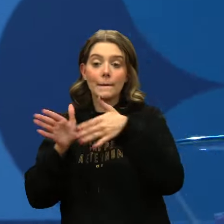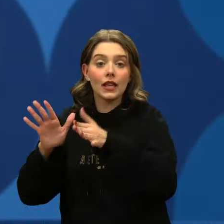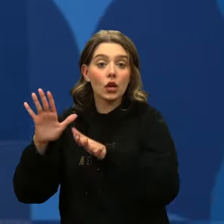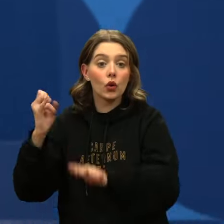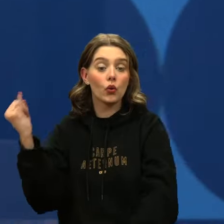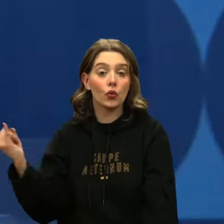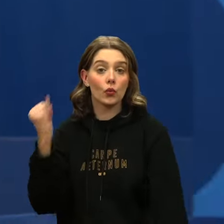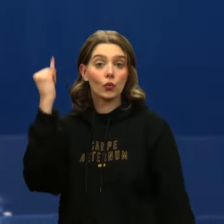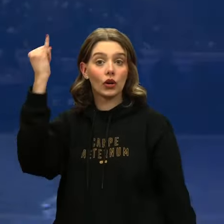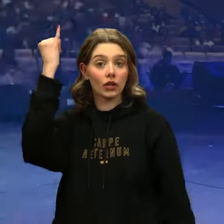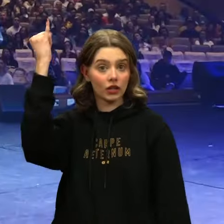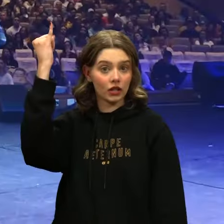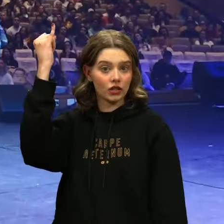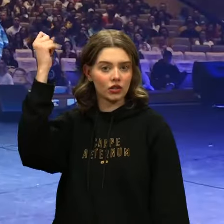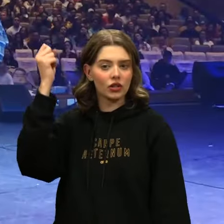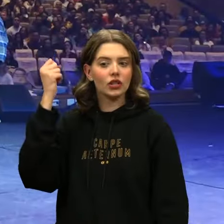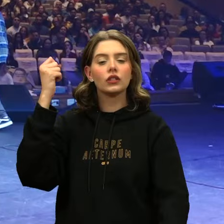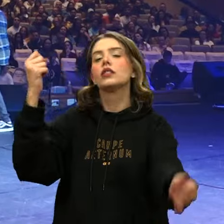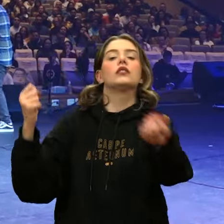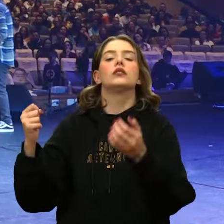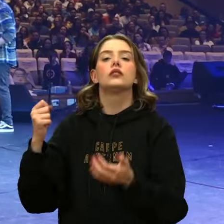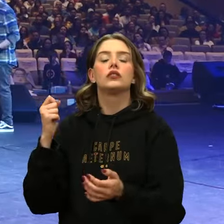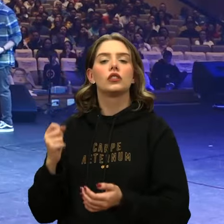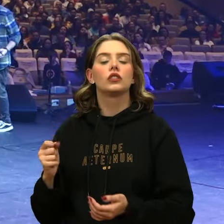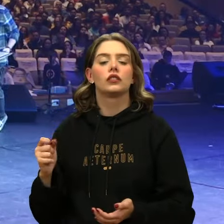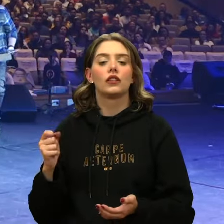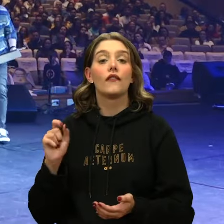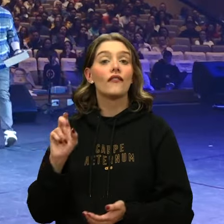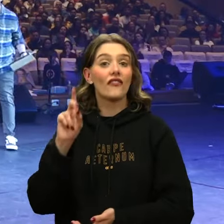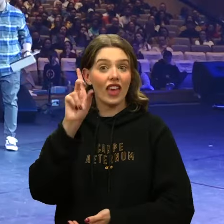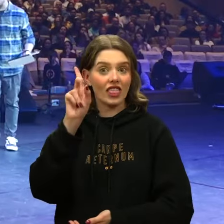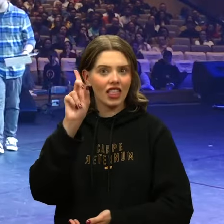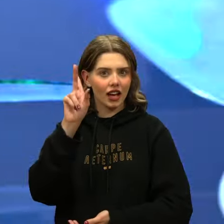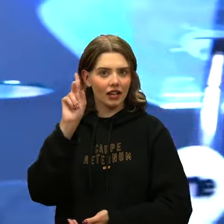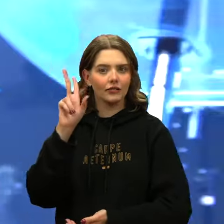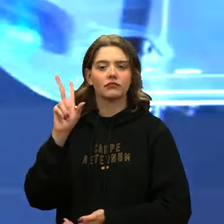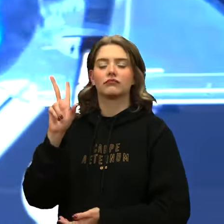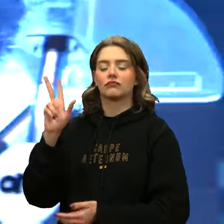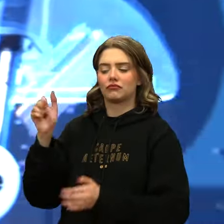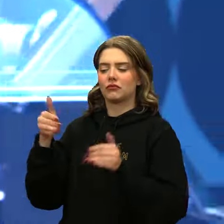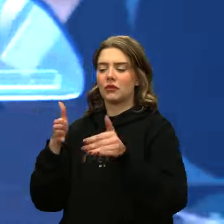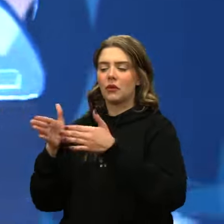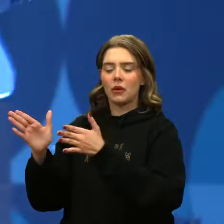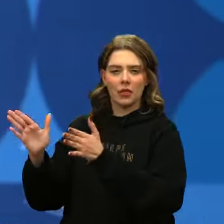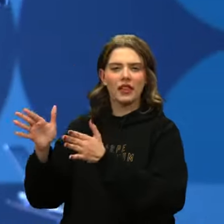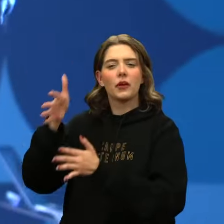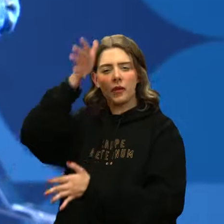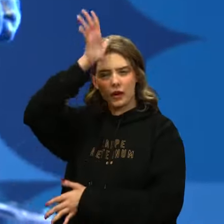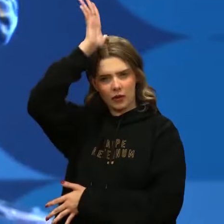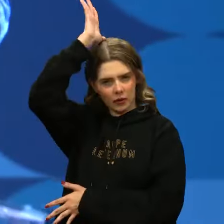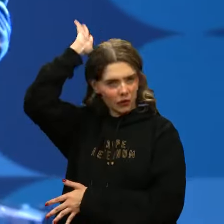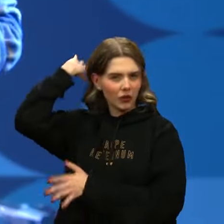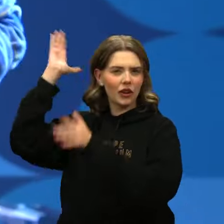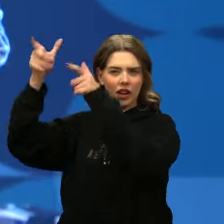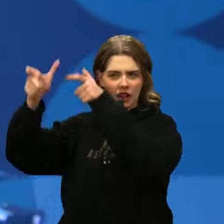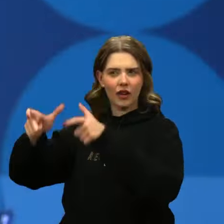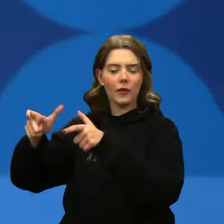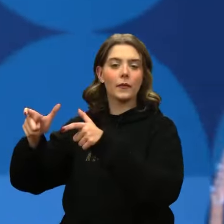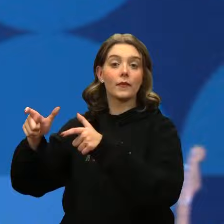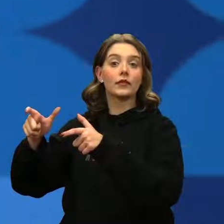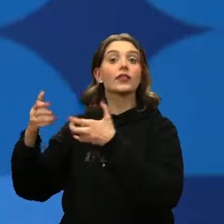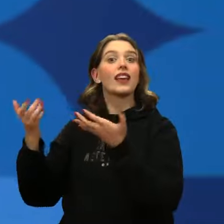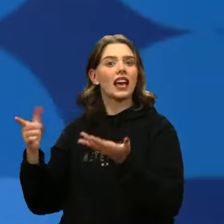de comércio do Império Romano, muito importante rota de comércio do Império Romano, ainda assim,